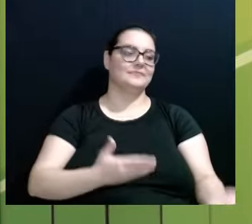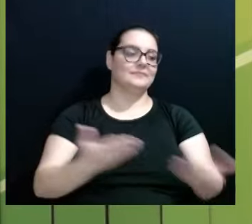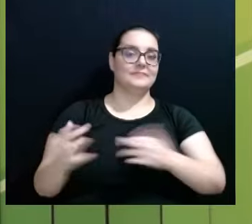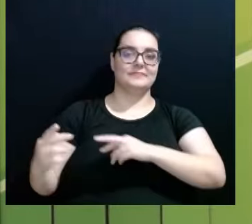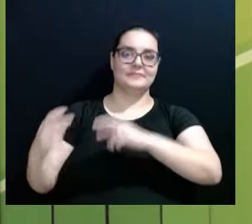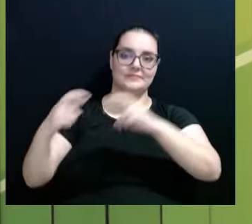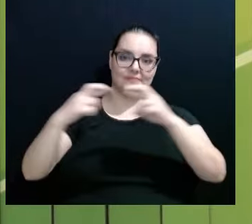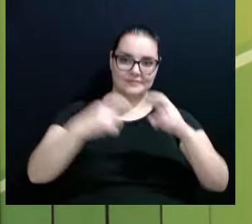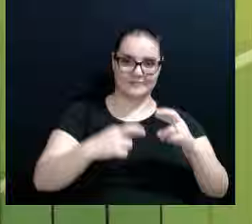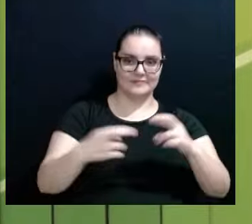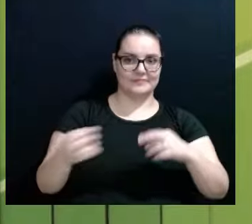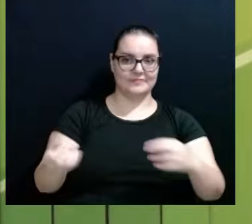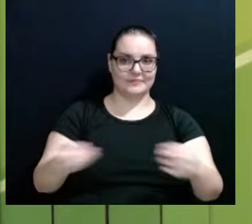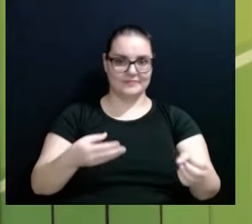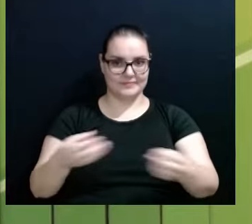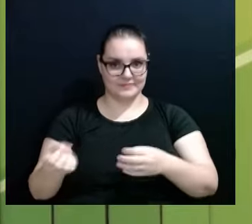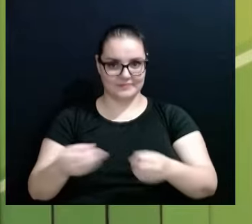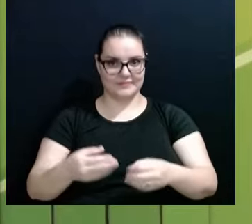Desculpa. Vamos lá.